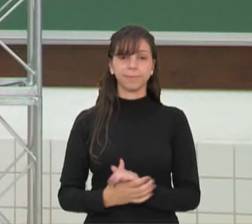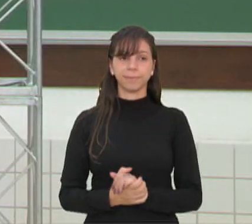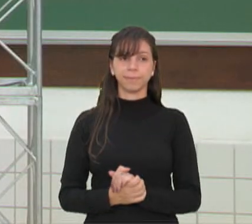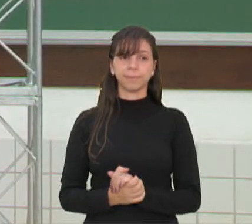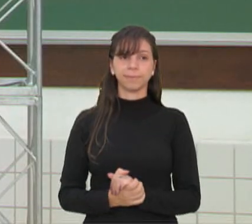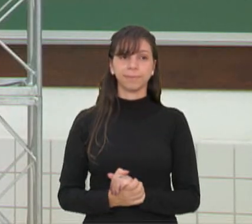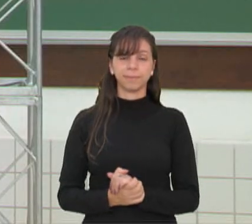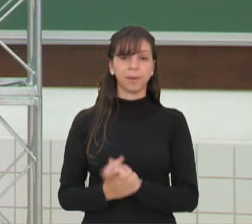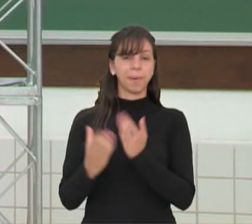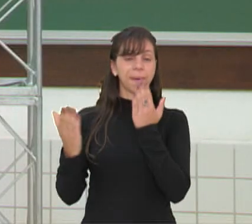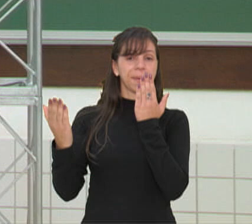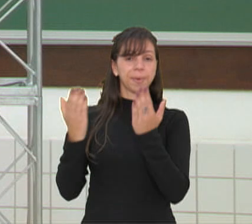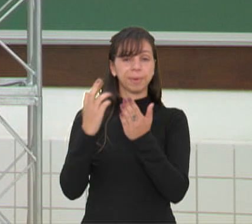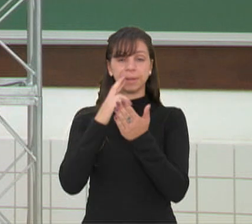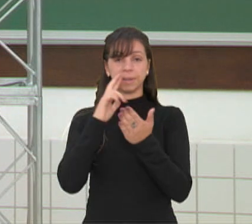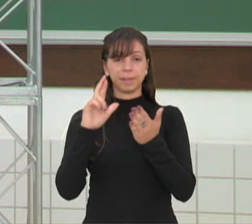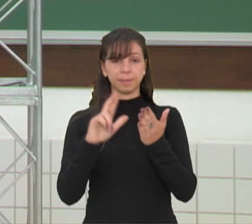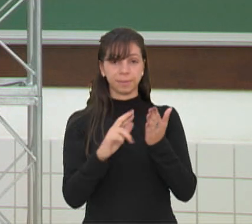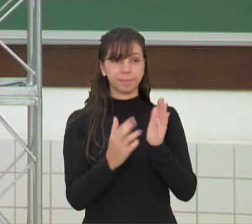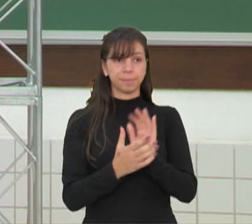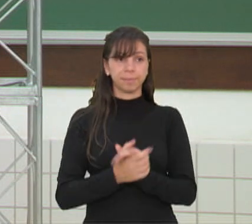Comparando ali os resultados, olha só.